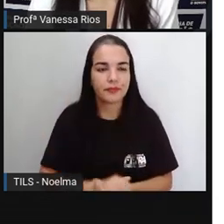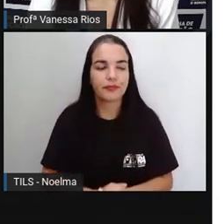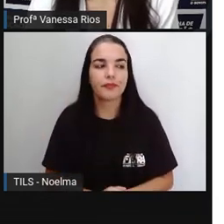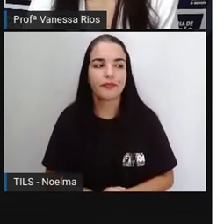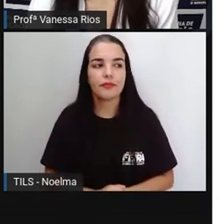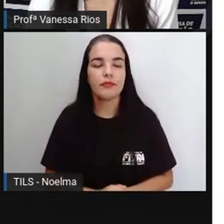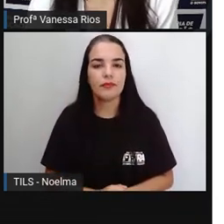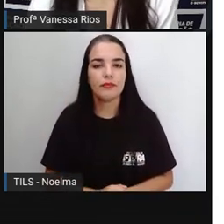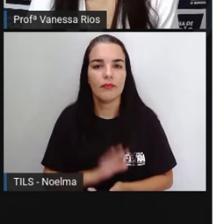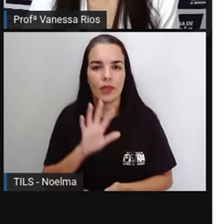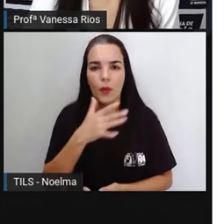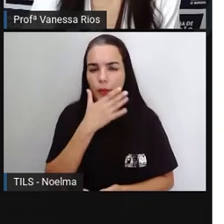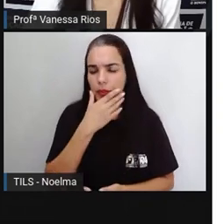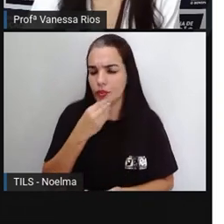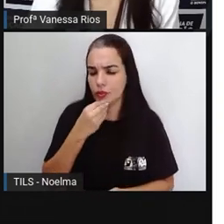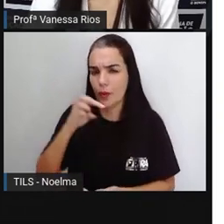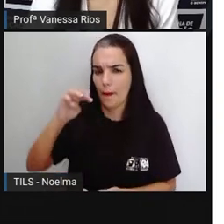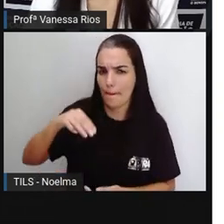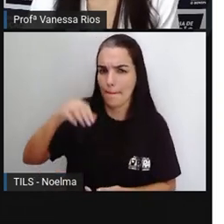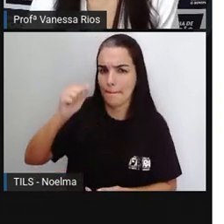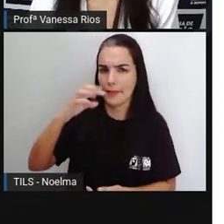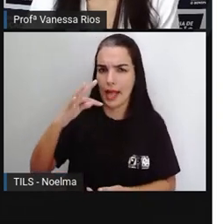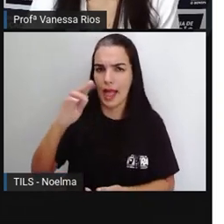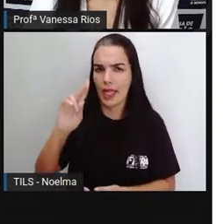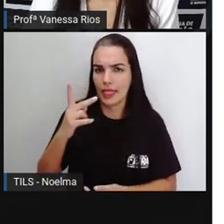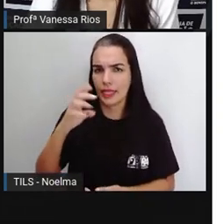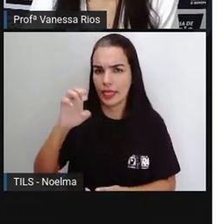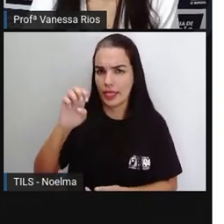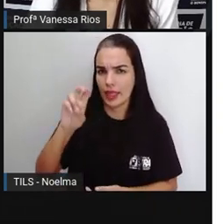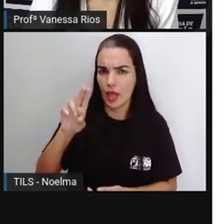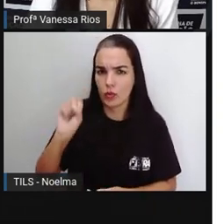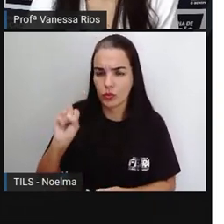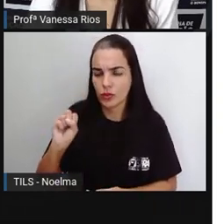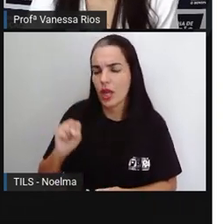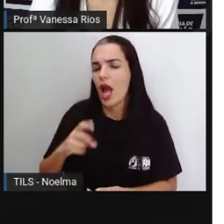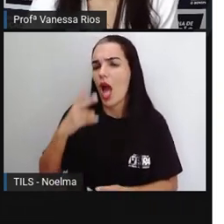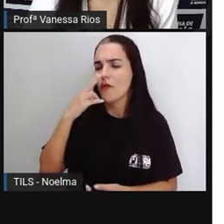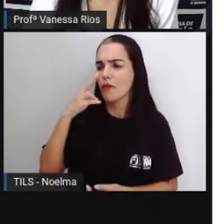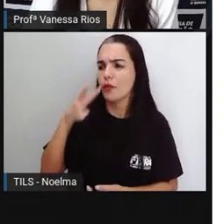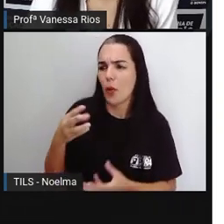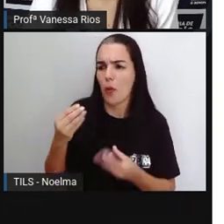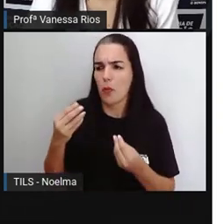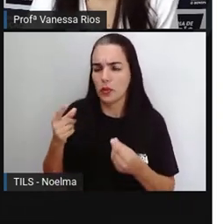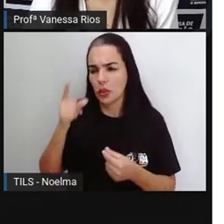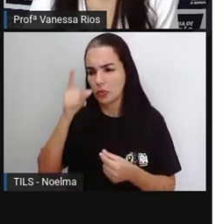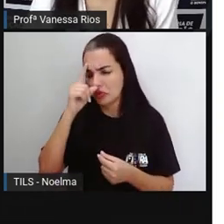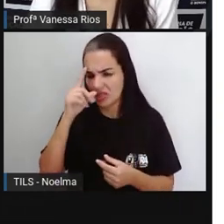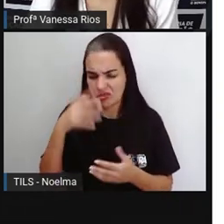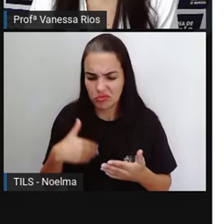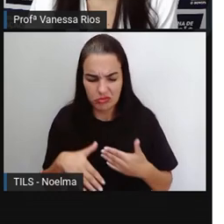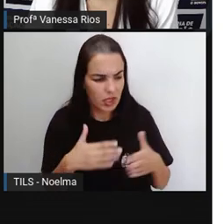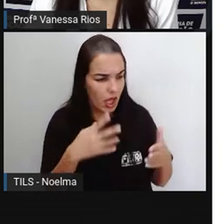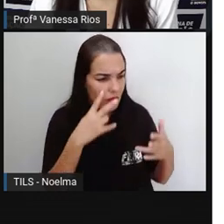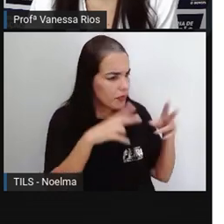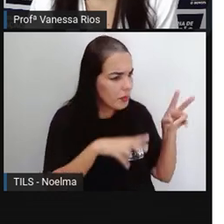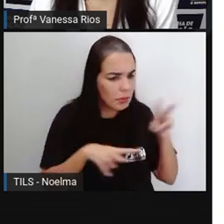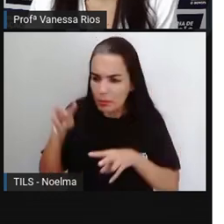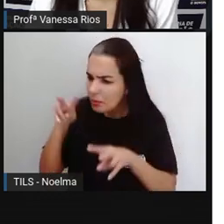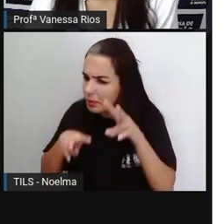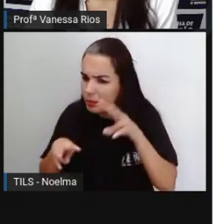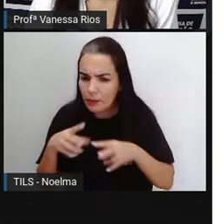pergunta. Mateus observou no seu dia a dia várias figuras planas que formavam as faces dos